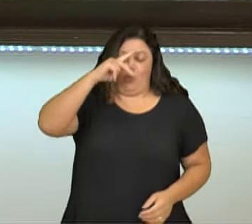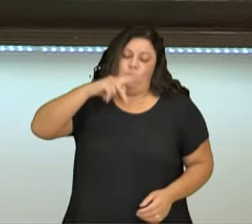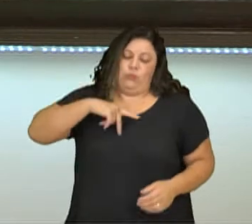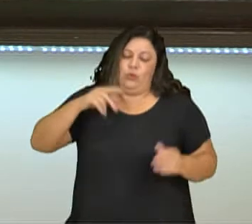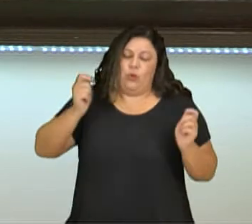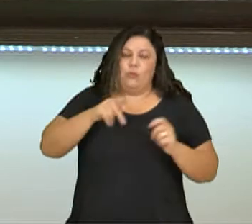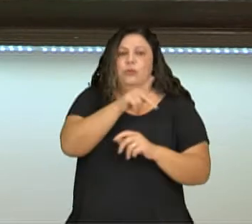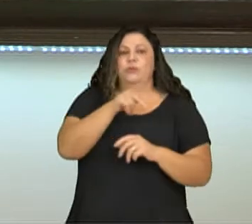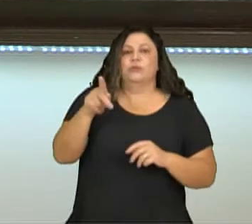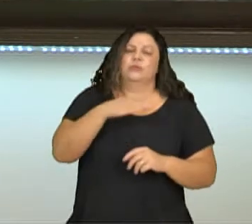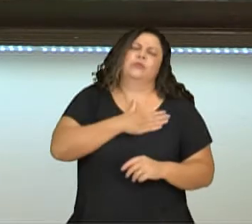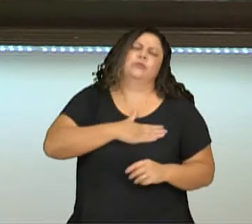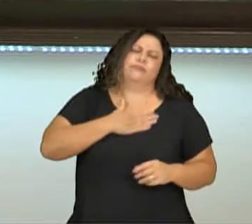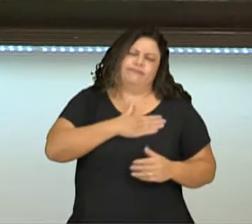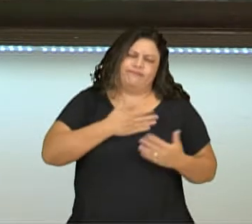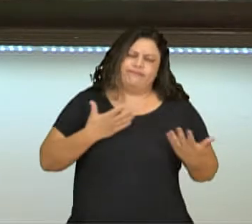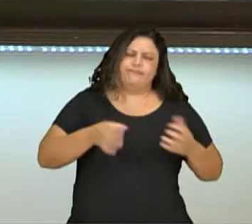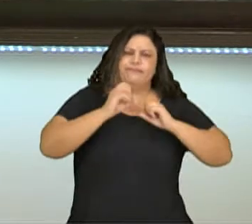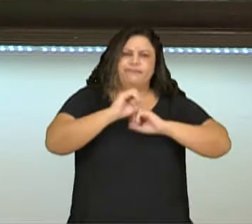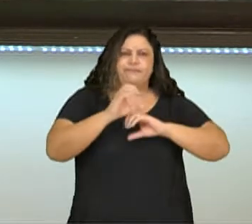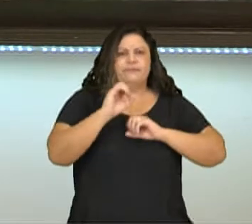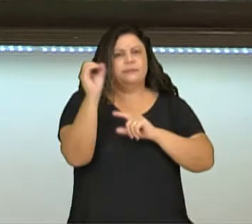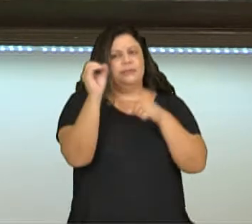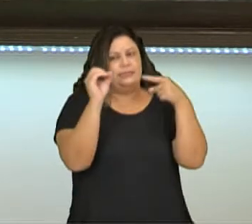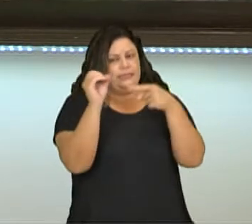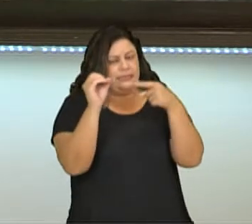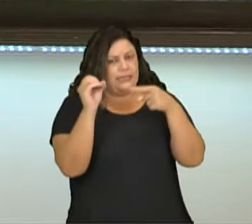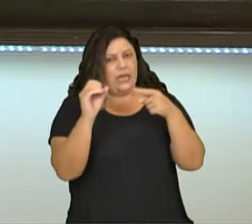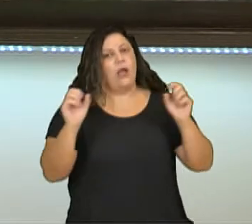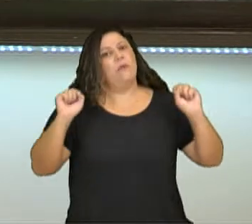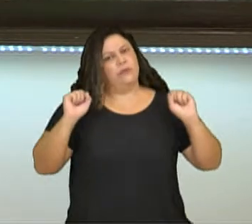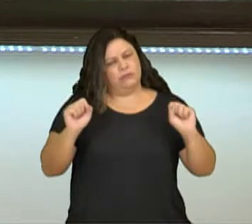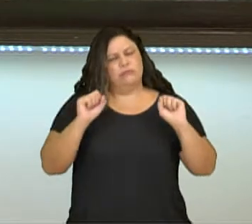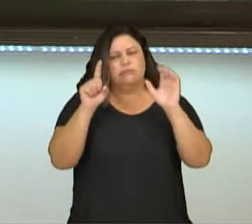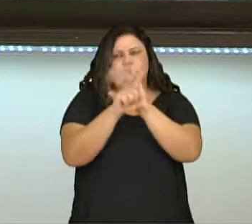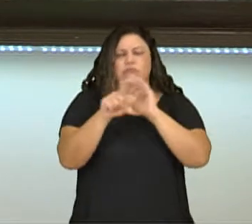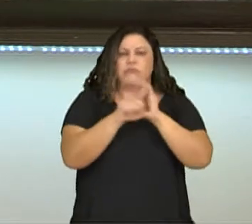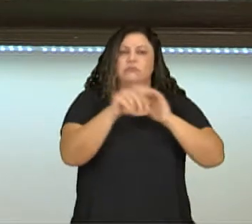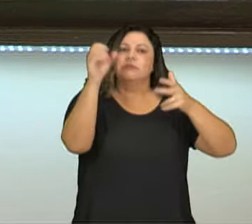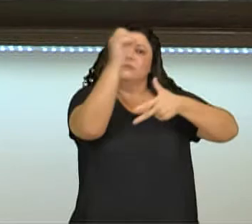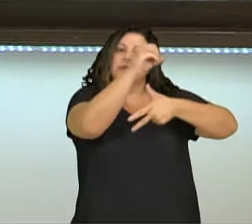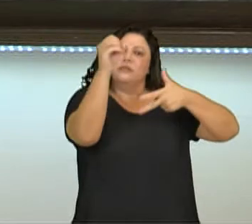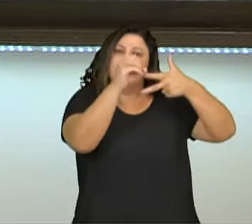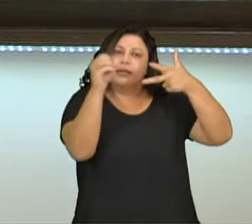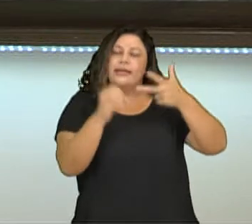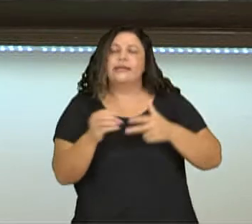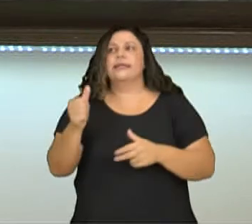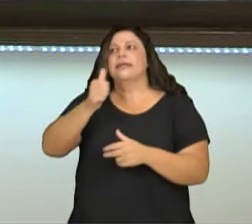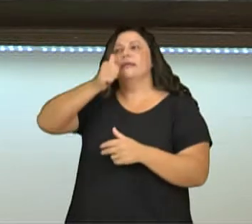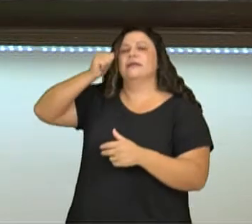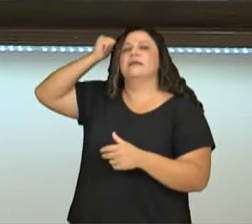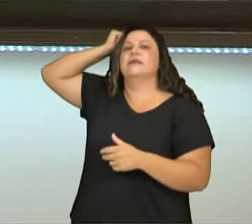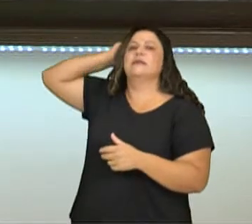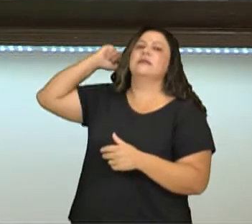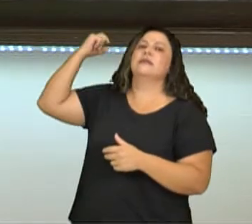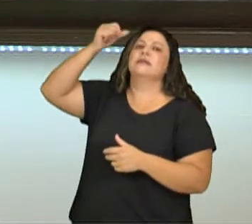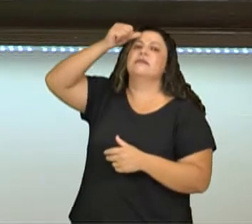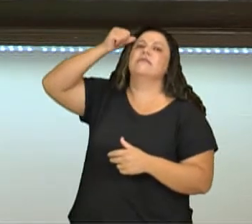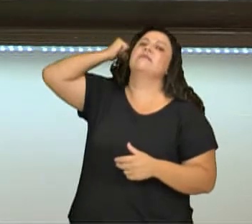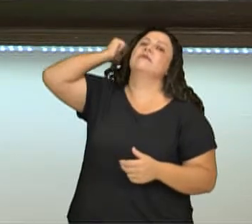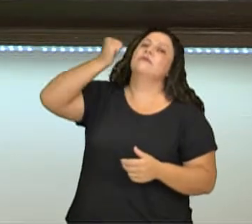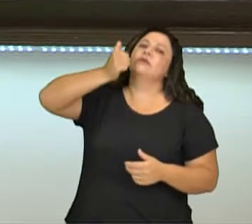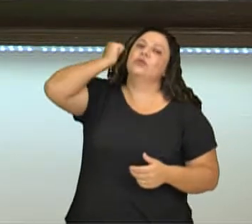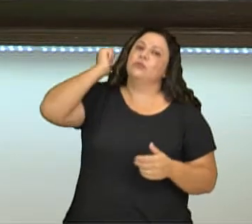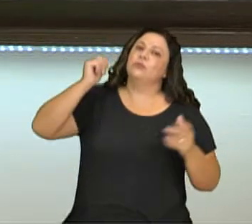de trabalhar com os ângulos em graus, mas pode ter questões do Enem, de vestibular ou de testes que vocês venham a